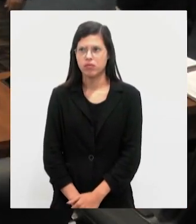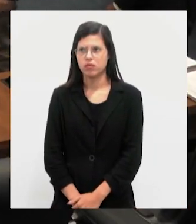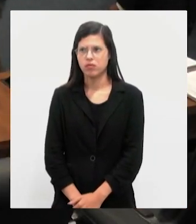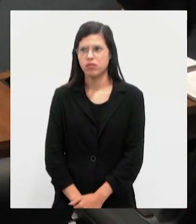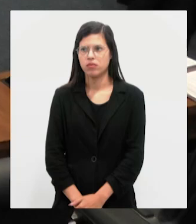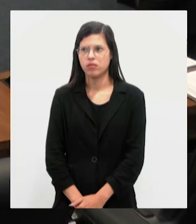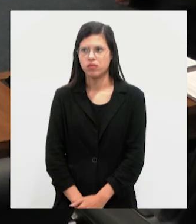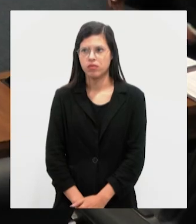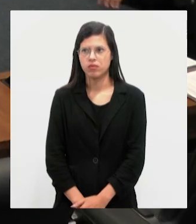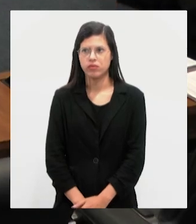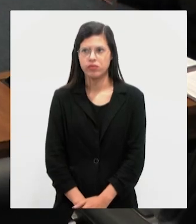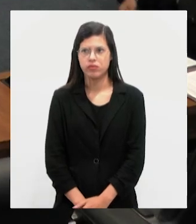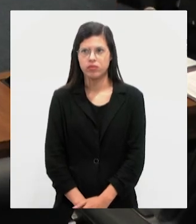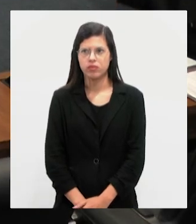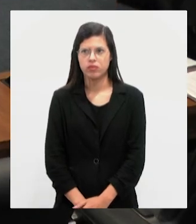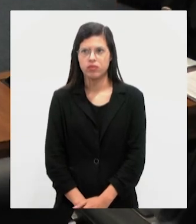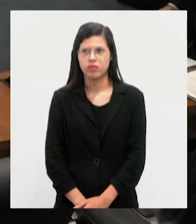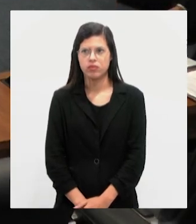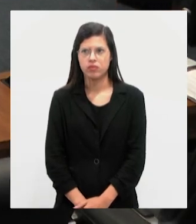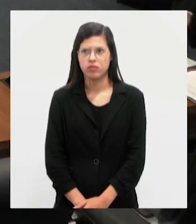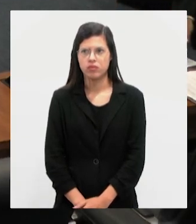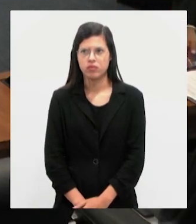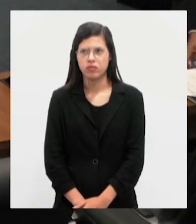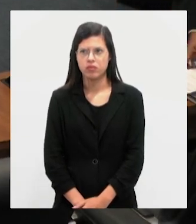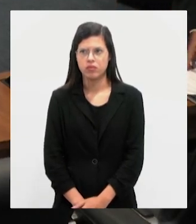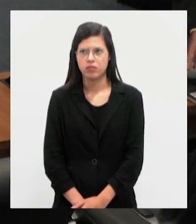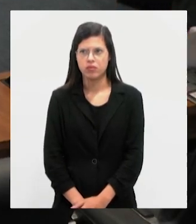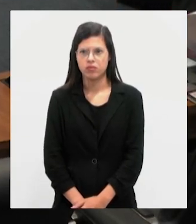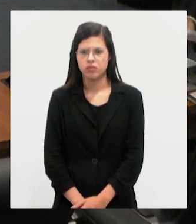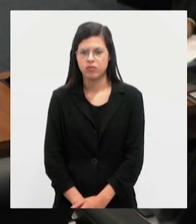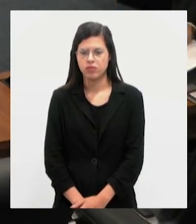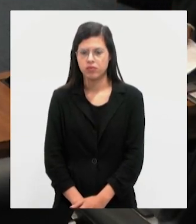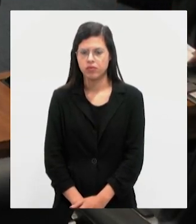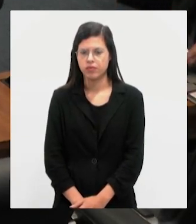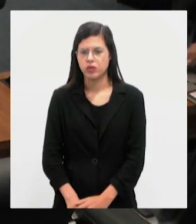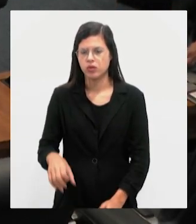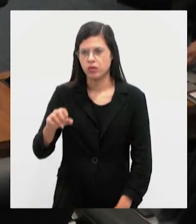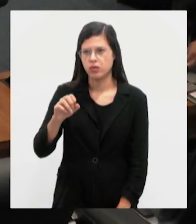Então, vamos lá. Senhora Maria da Glória Jali.